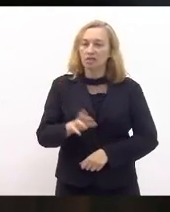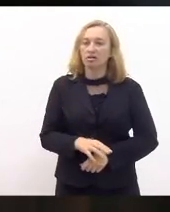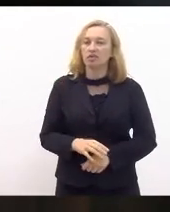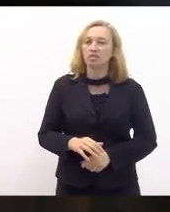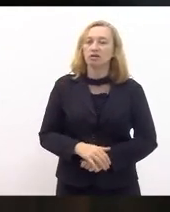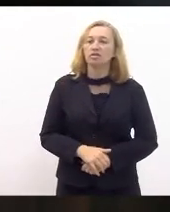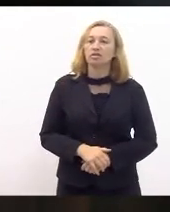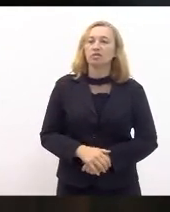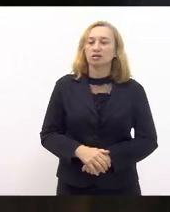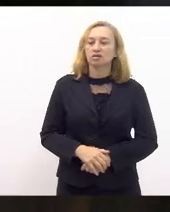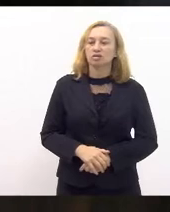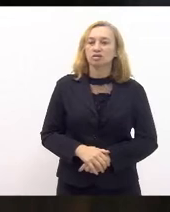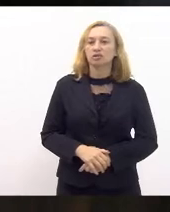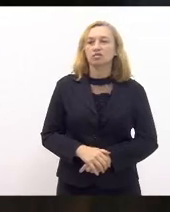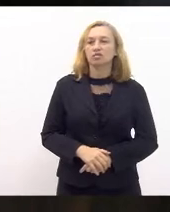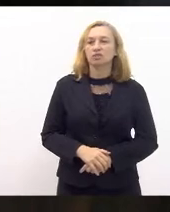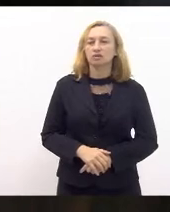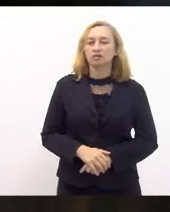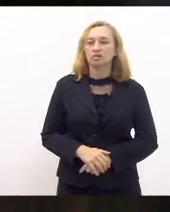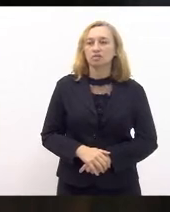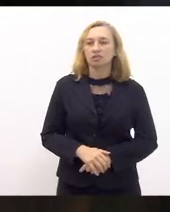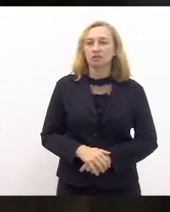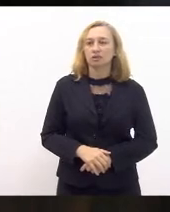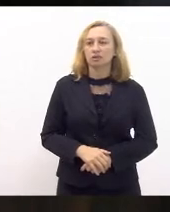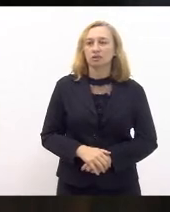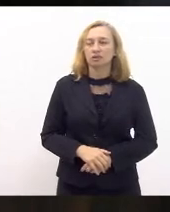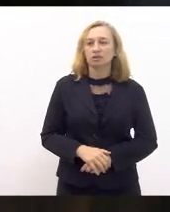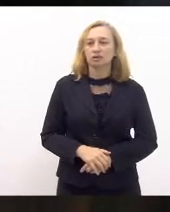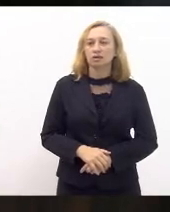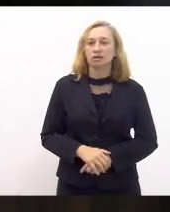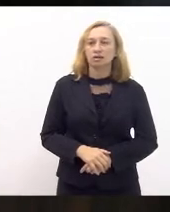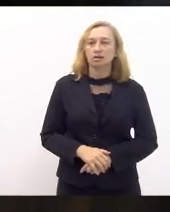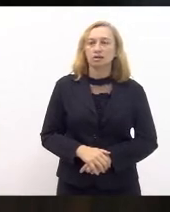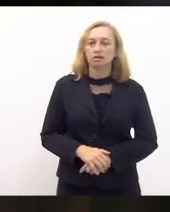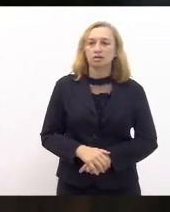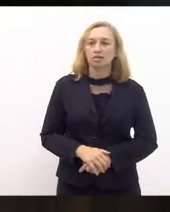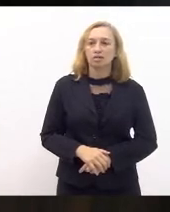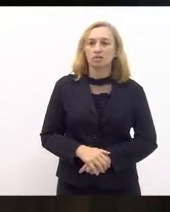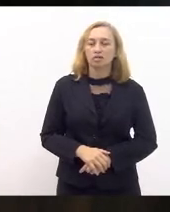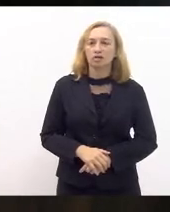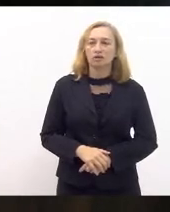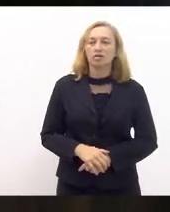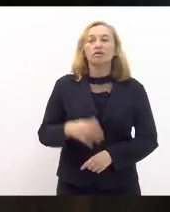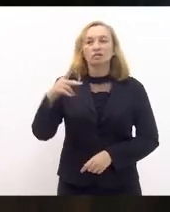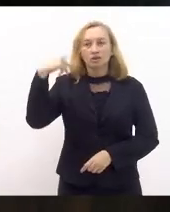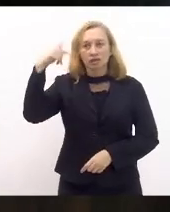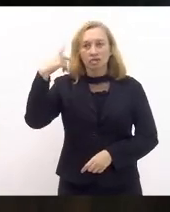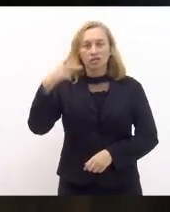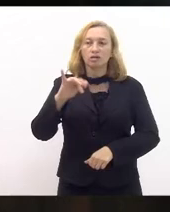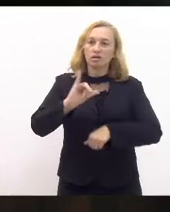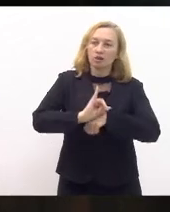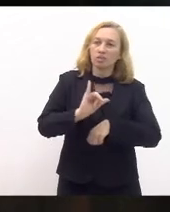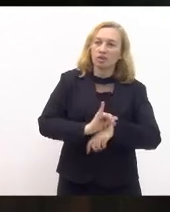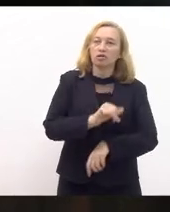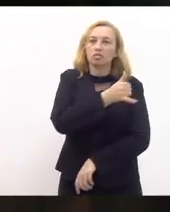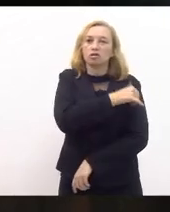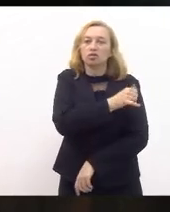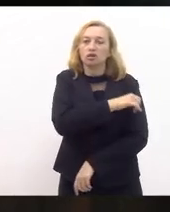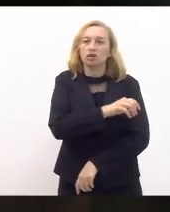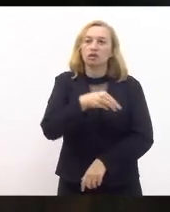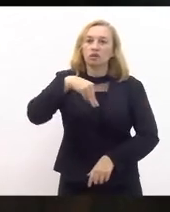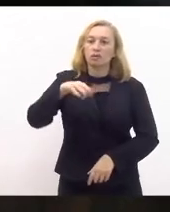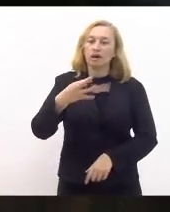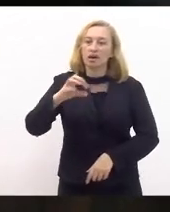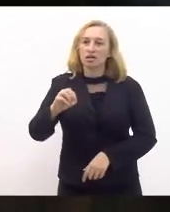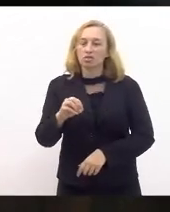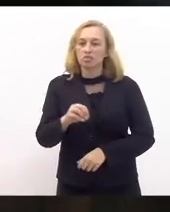sócio-diretor Blue Capital, consultoria financeira, nosso vereador da capital do Rio de Janeiro, Márcio